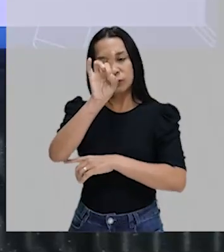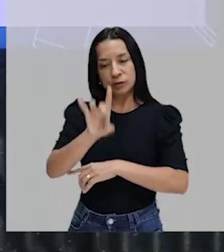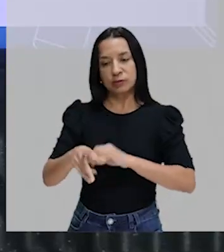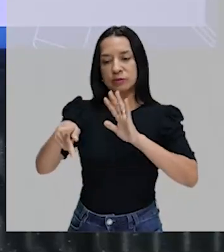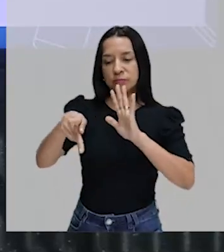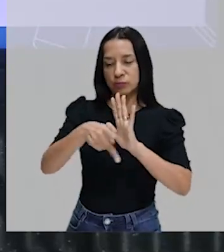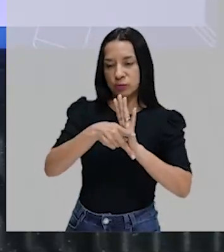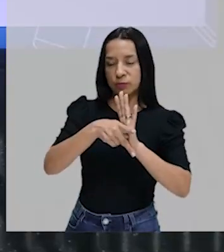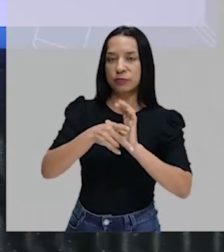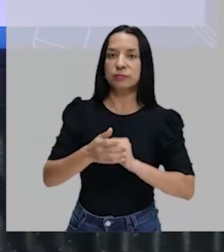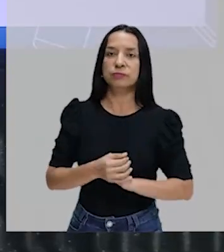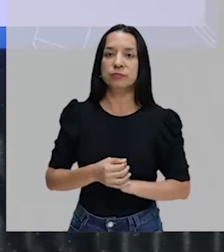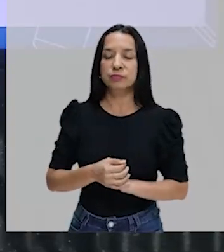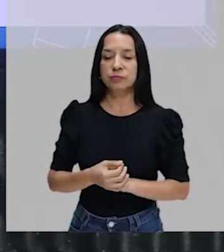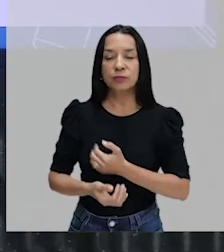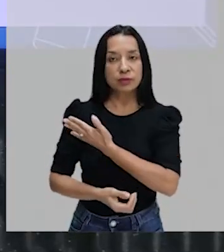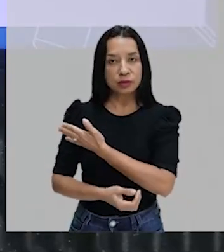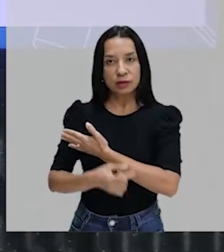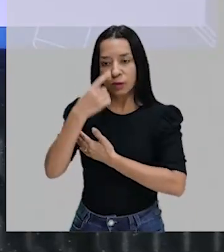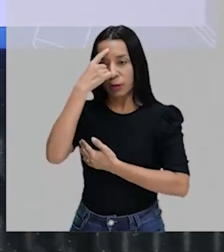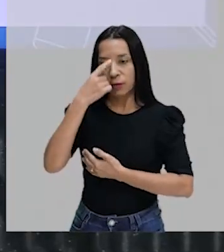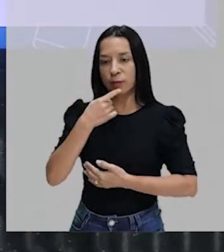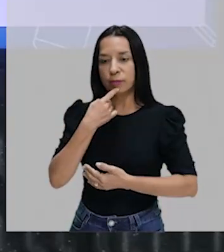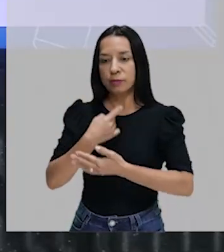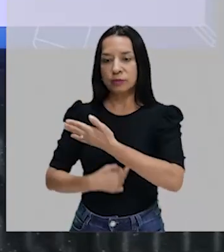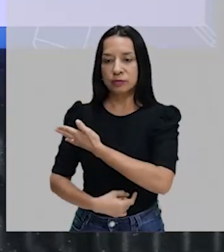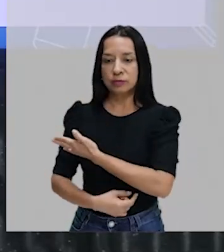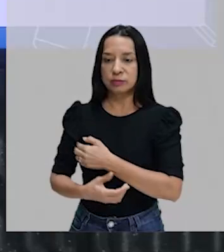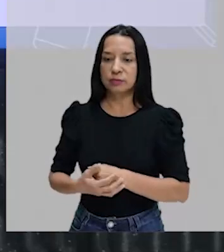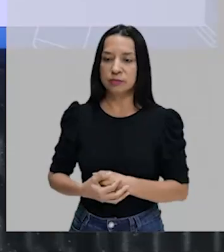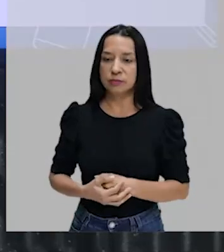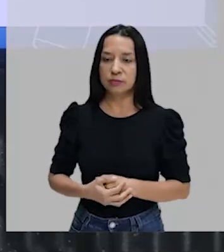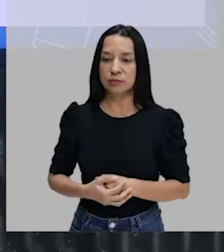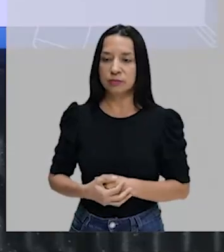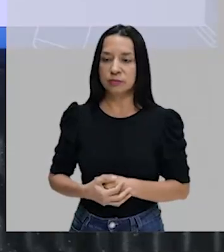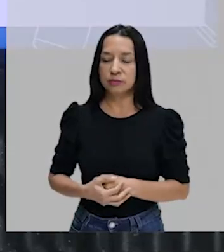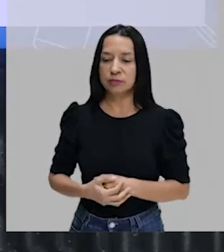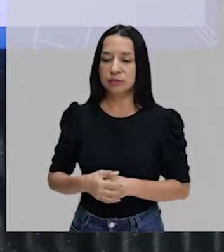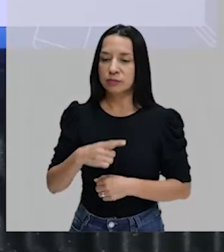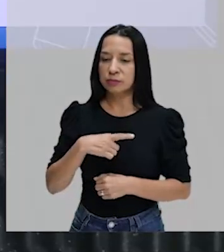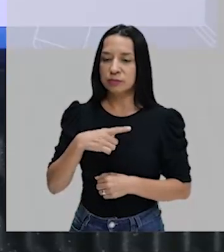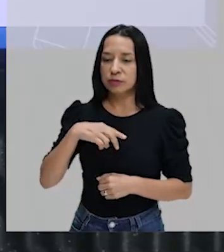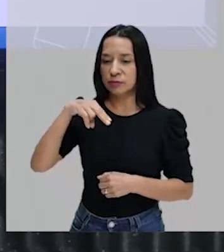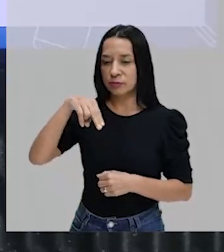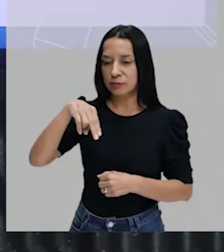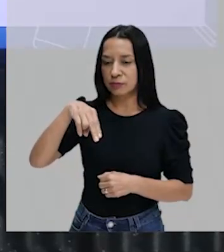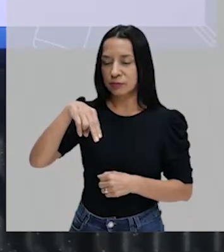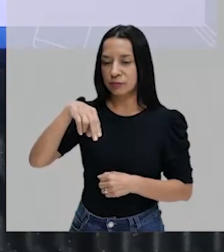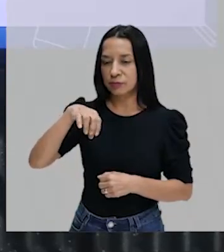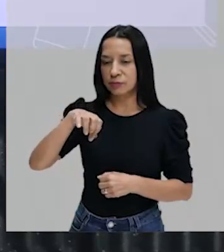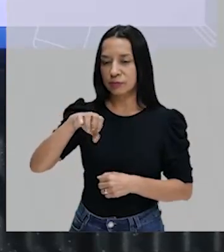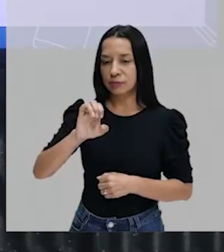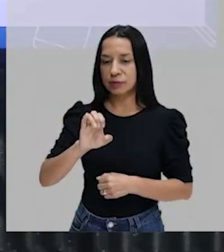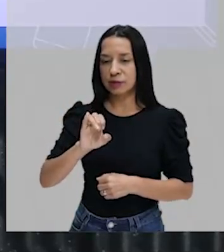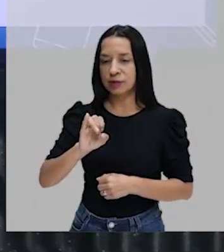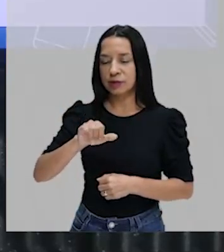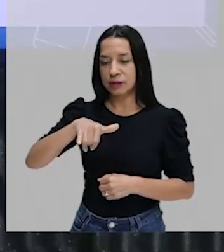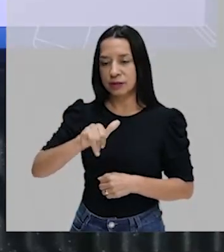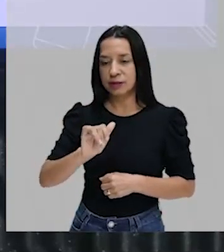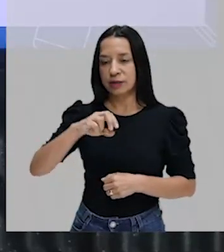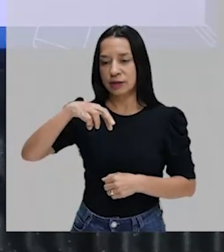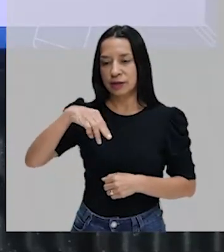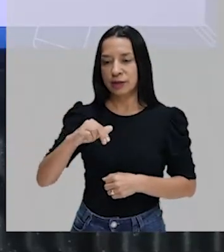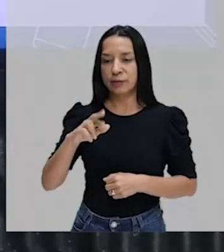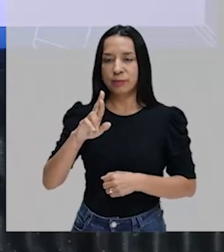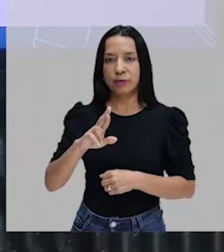específica. Eu coloquei para vocês aí uma imagem que vazou ano passado de Neymar, nas suas férias. Ele lá no seu